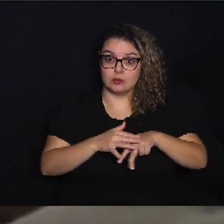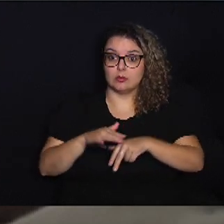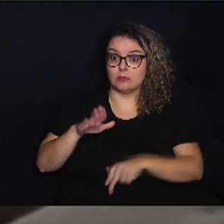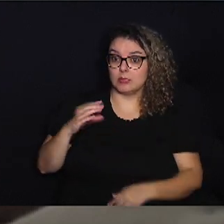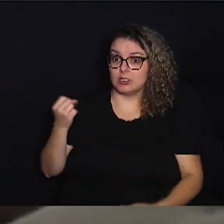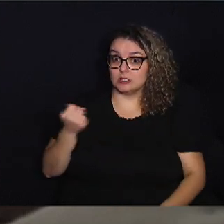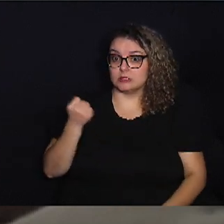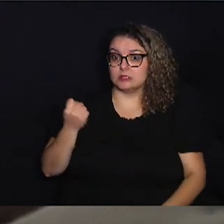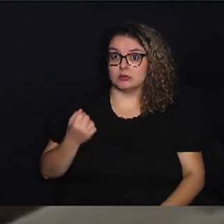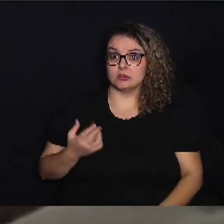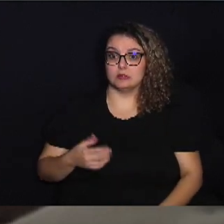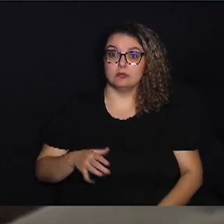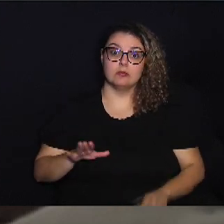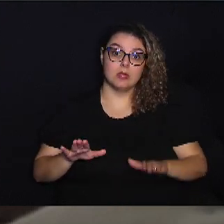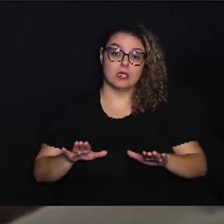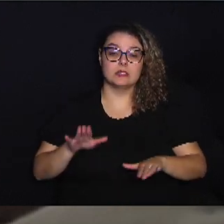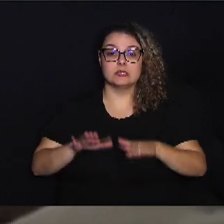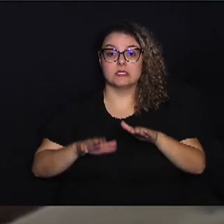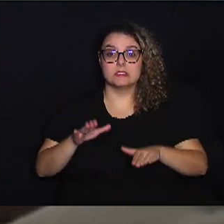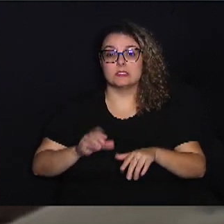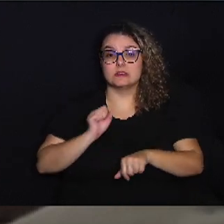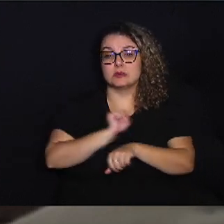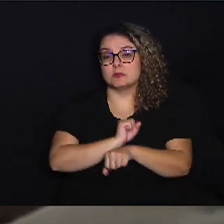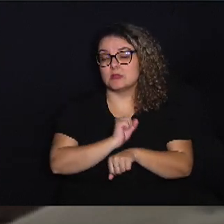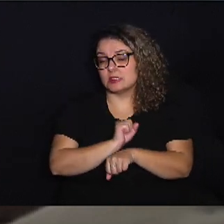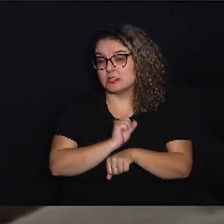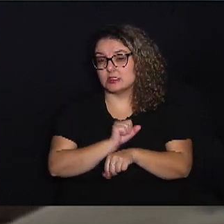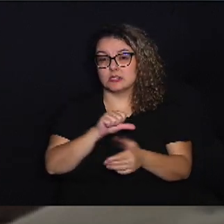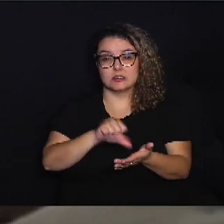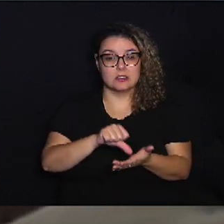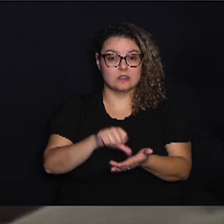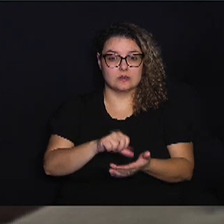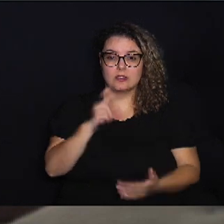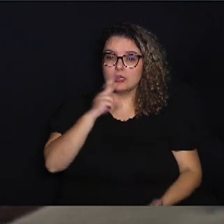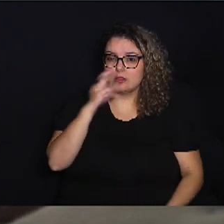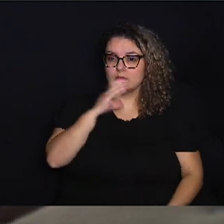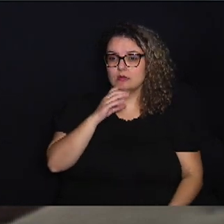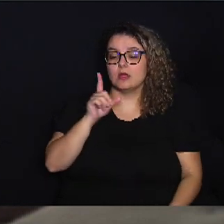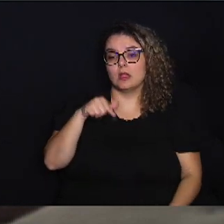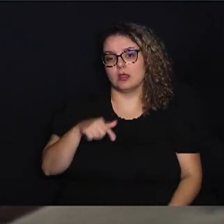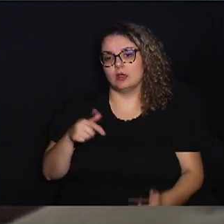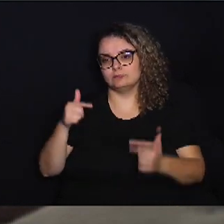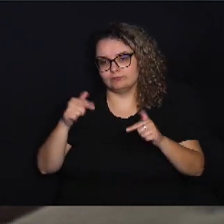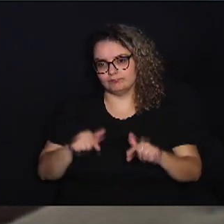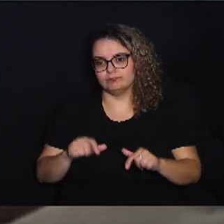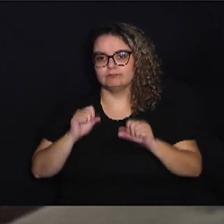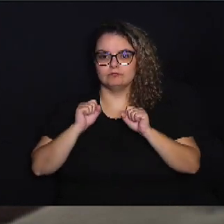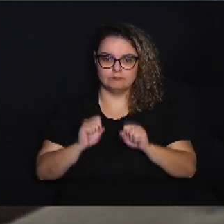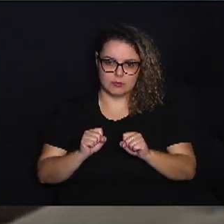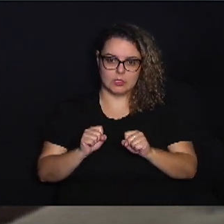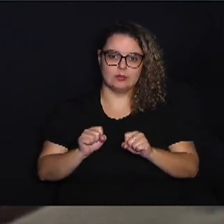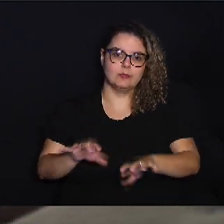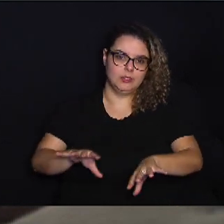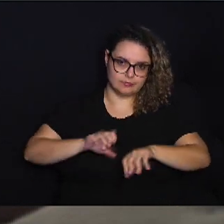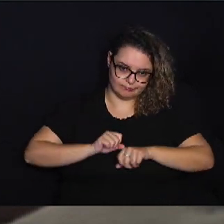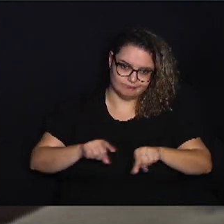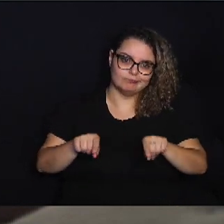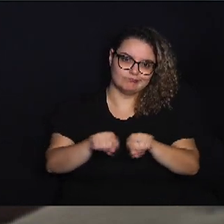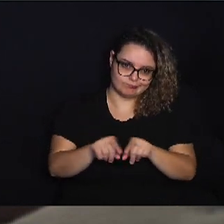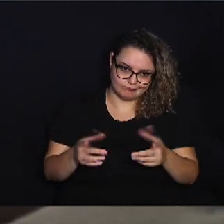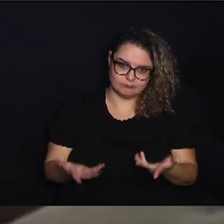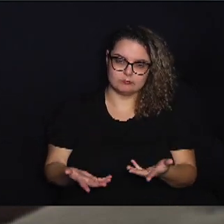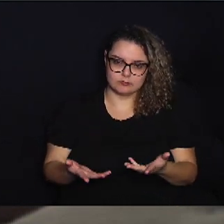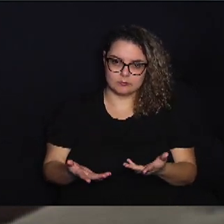graves, mas às vezes ficam muito tempo esperando nas unidades de emergência e é um ambiente onde a gente pode se contaminar também.